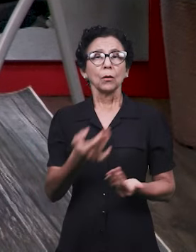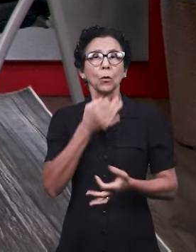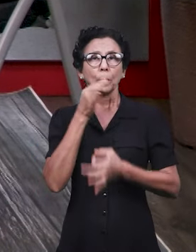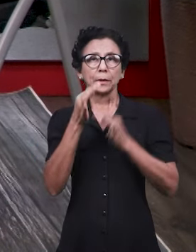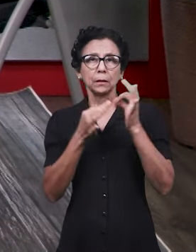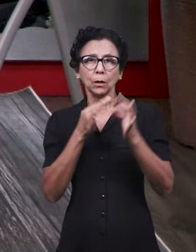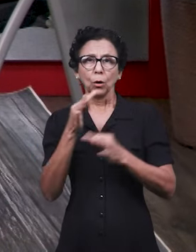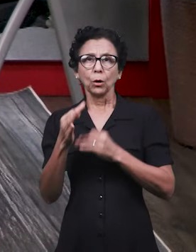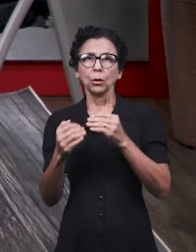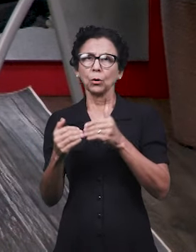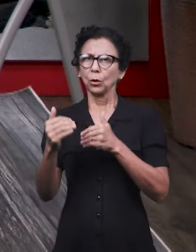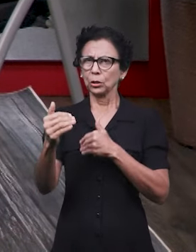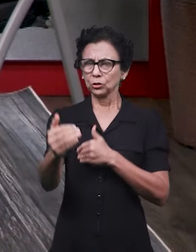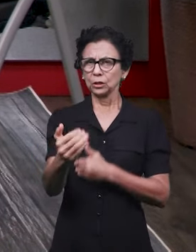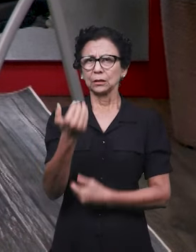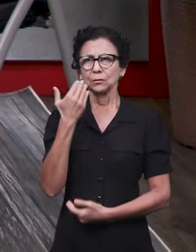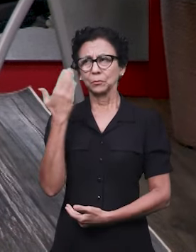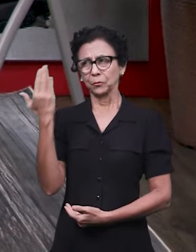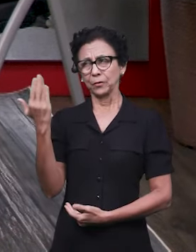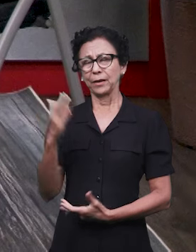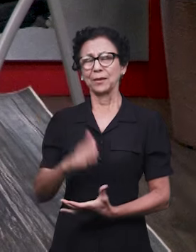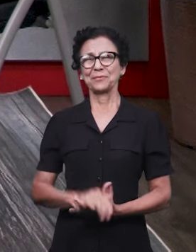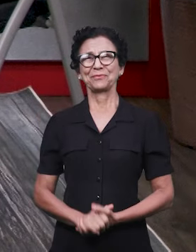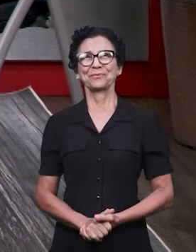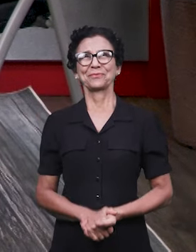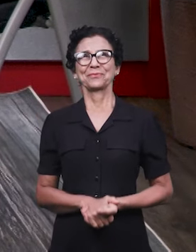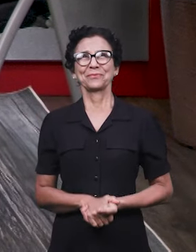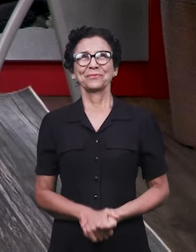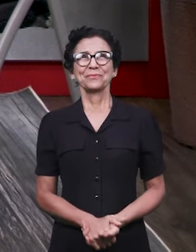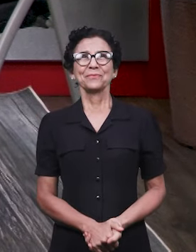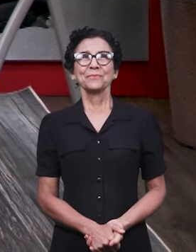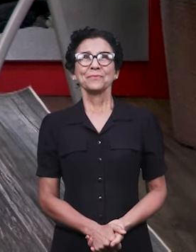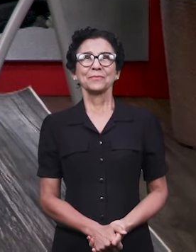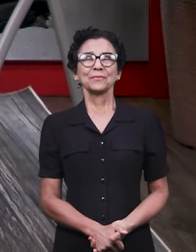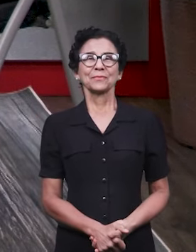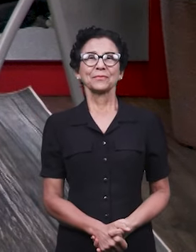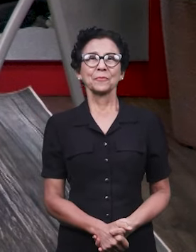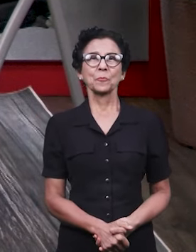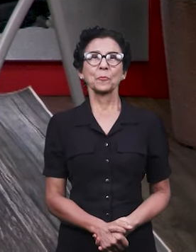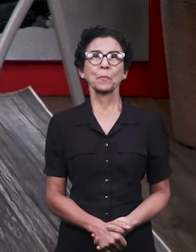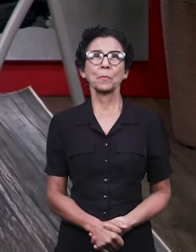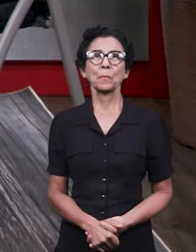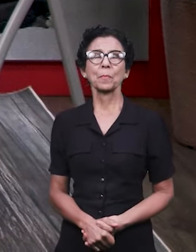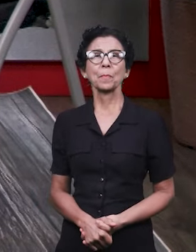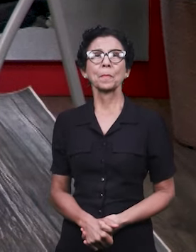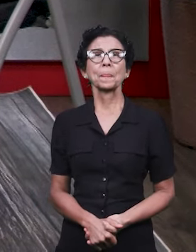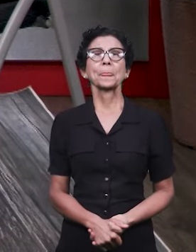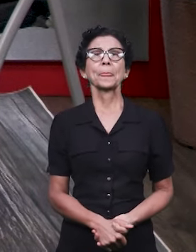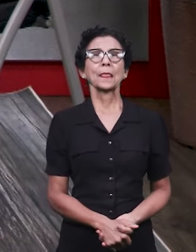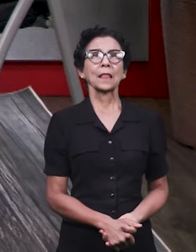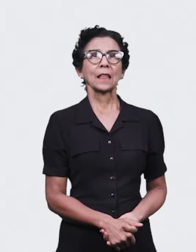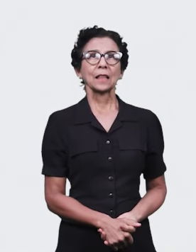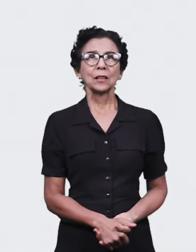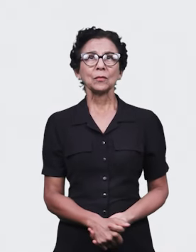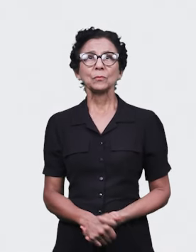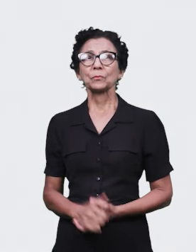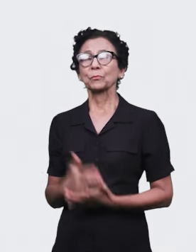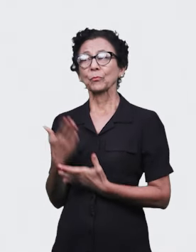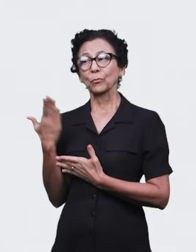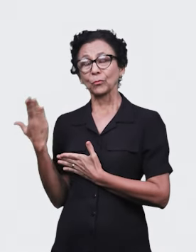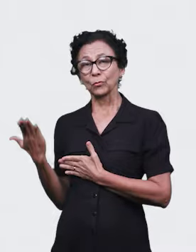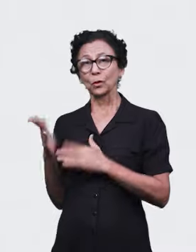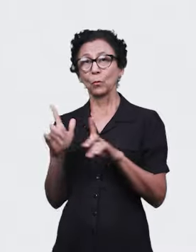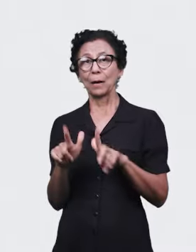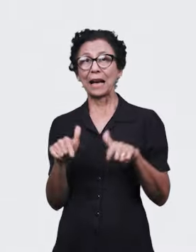sugestões de rotina. Vamos ver aqui no nosso slide. Olha, ela vem com reforço também da ação,